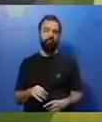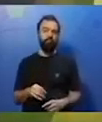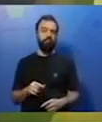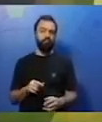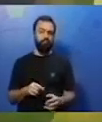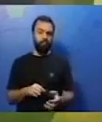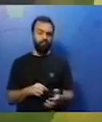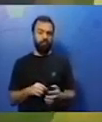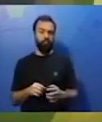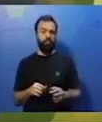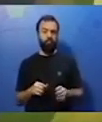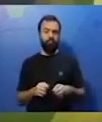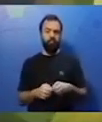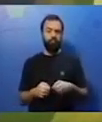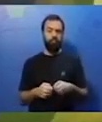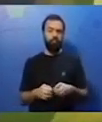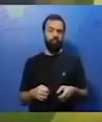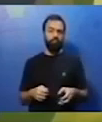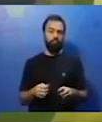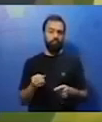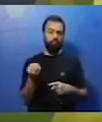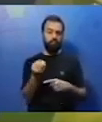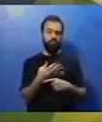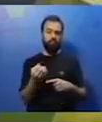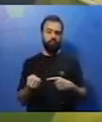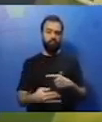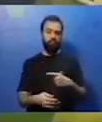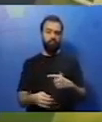Escreva a fração equivalente a 3/4 com